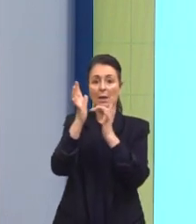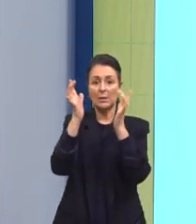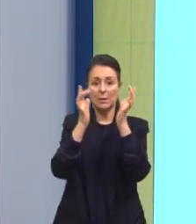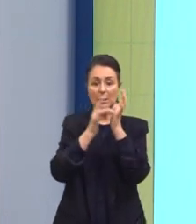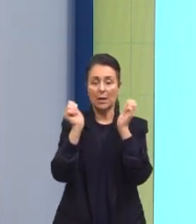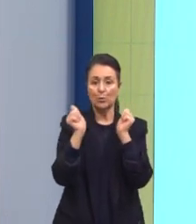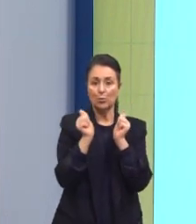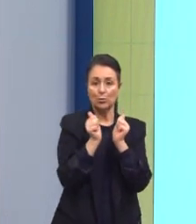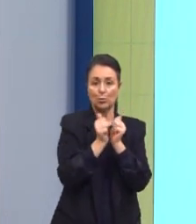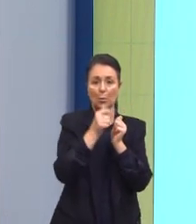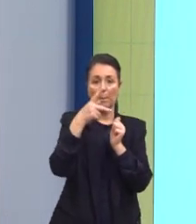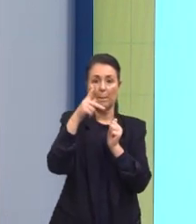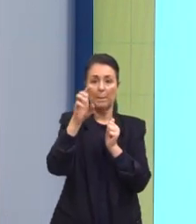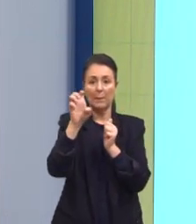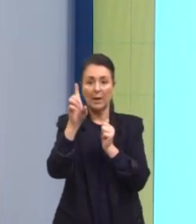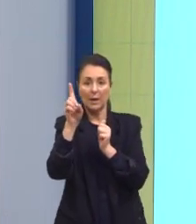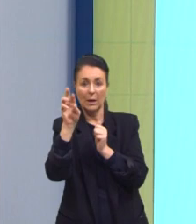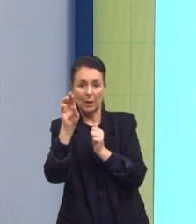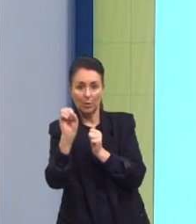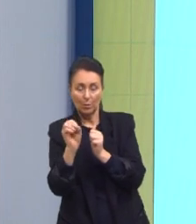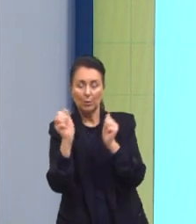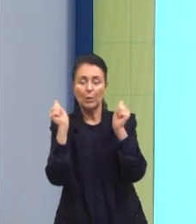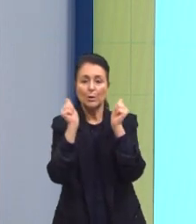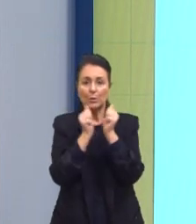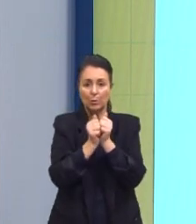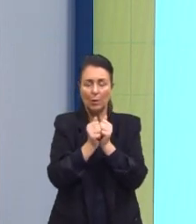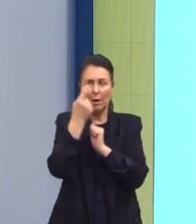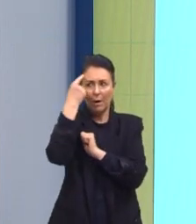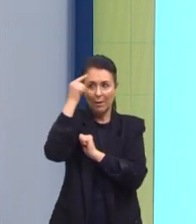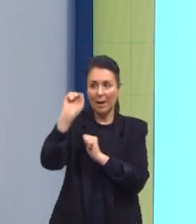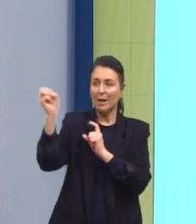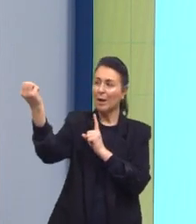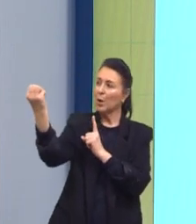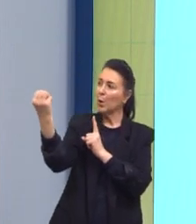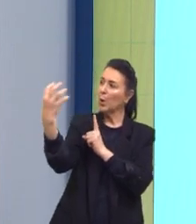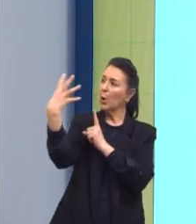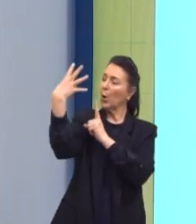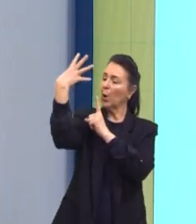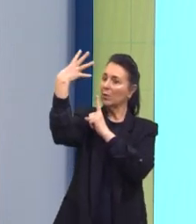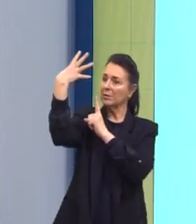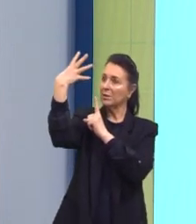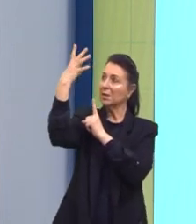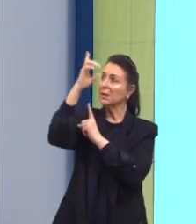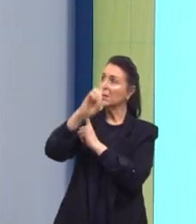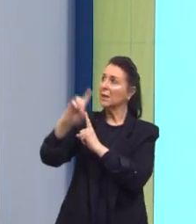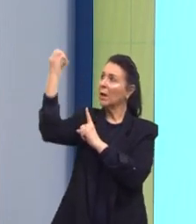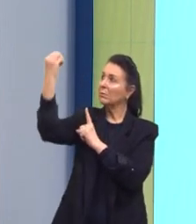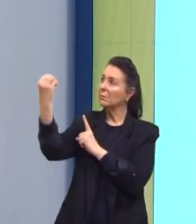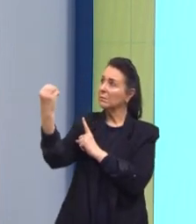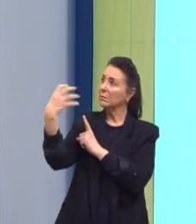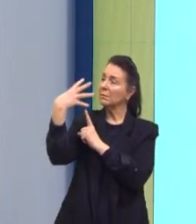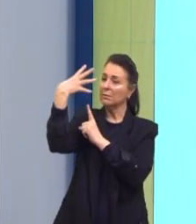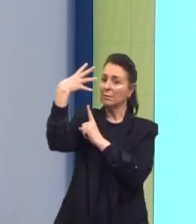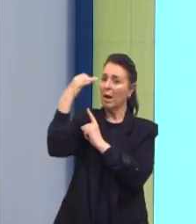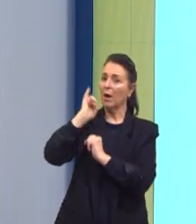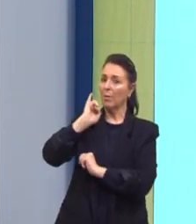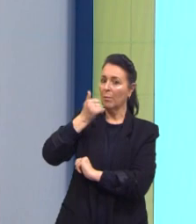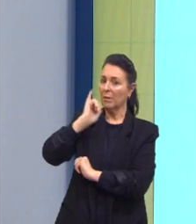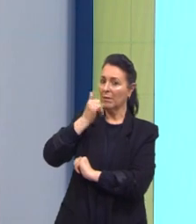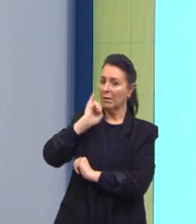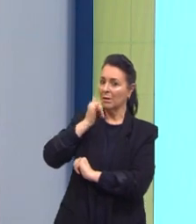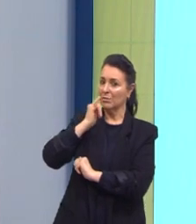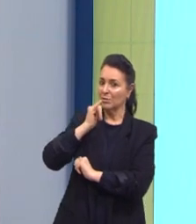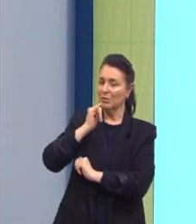acompanhado de Pedro na quer dizer essa ideia da luz que vende bom né Toda essa narrativa